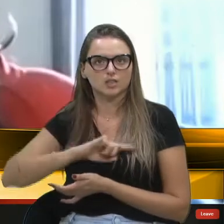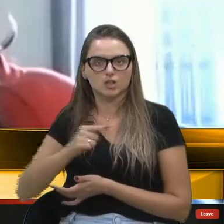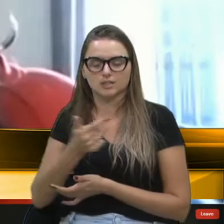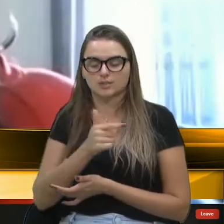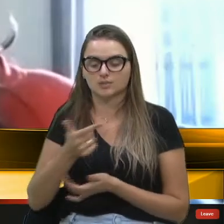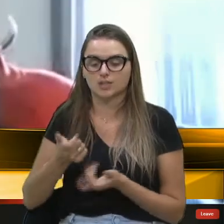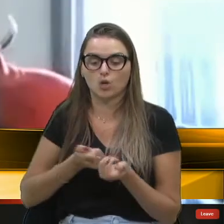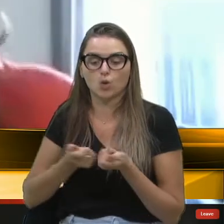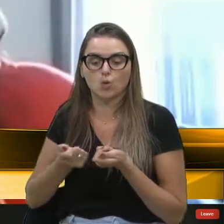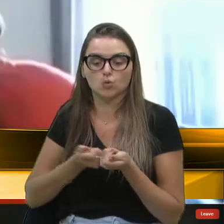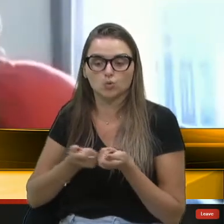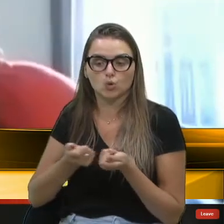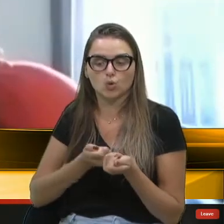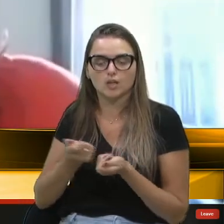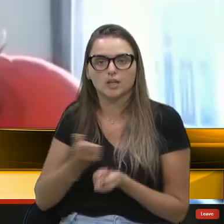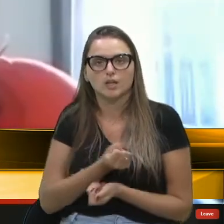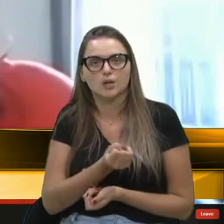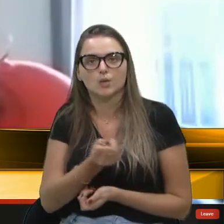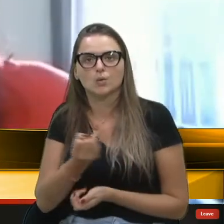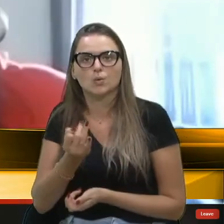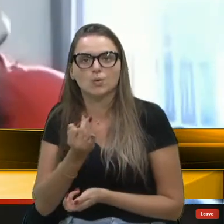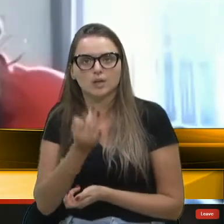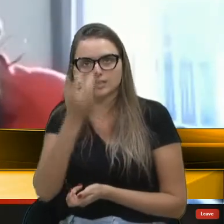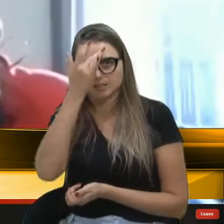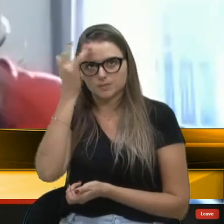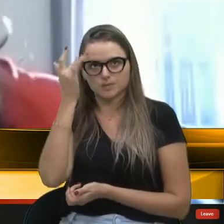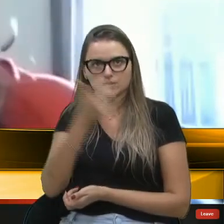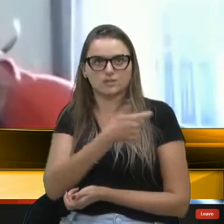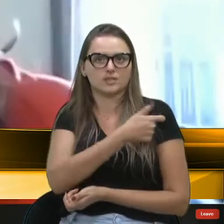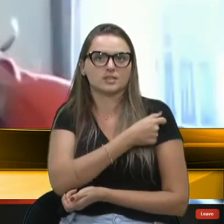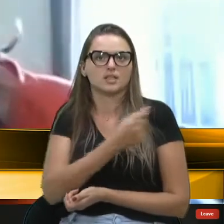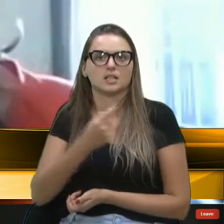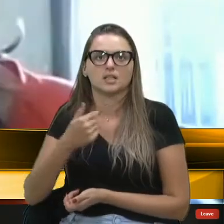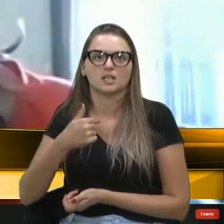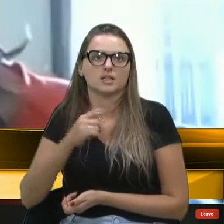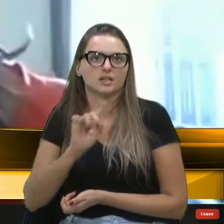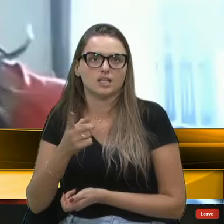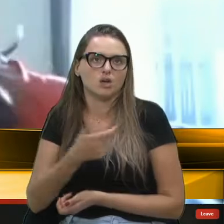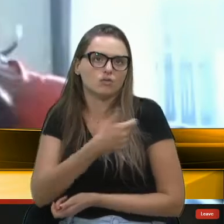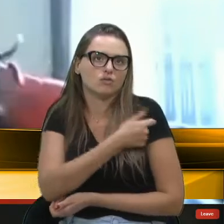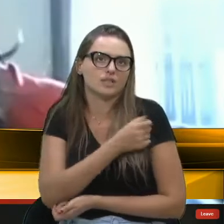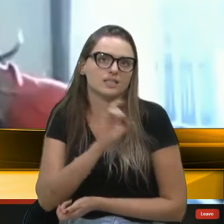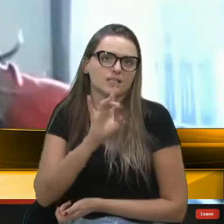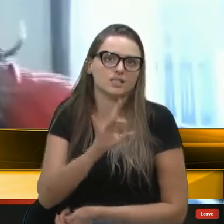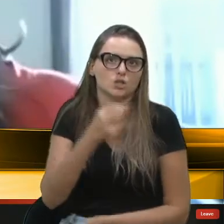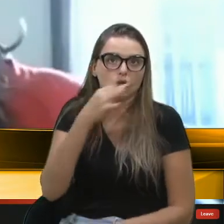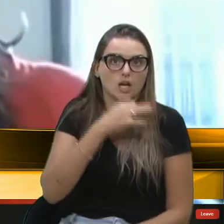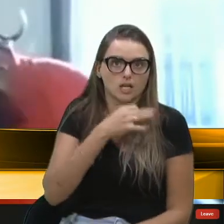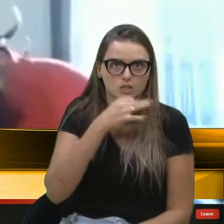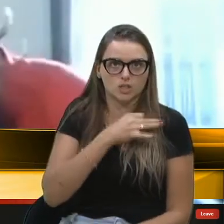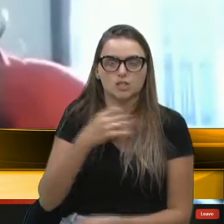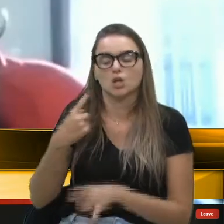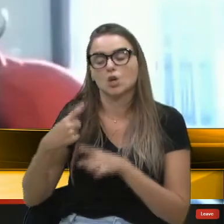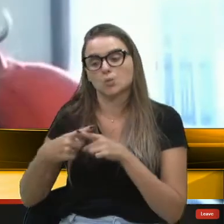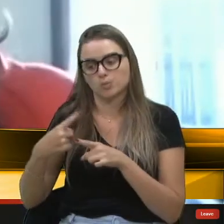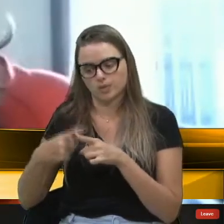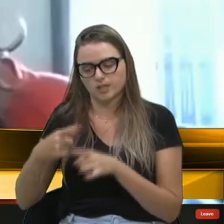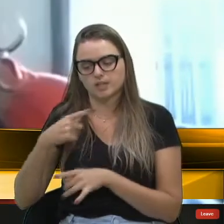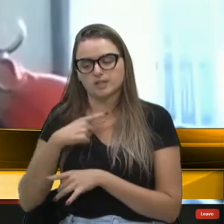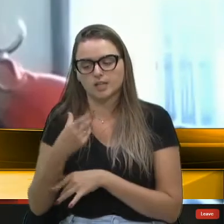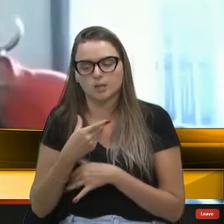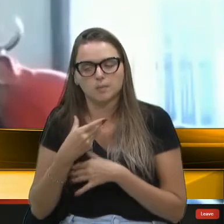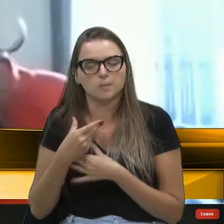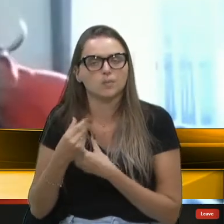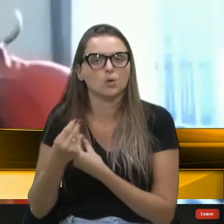para saber a quantidade de pessoas para ser vacinada. Mas não que a gente precise só vacinar os caxienses em Caxias. Até porque tem muitas